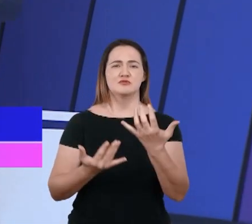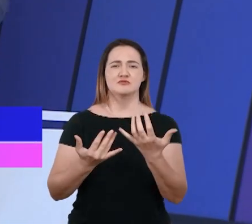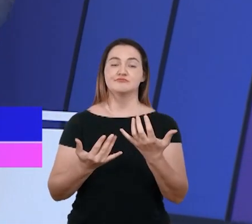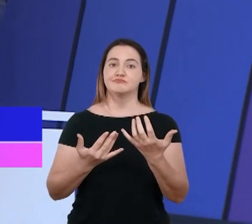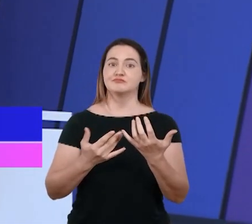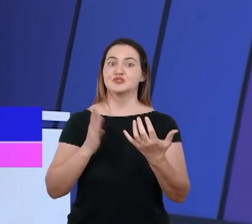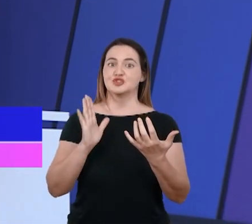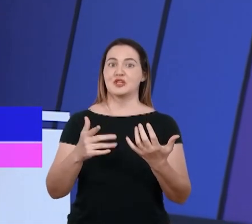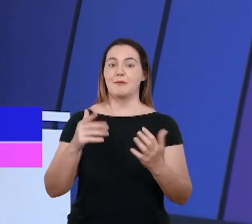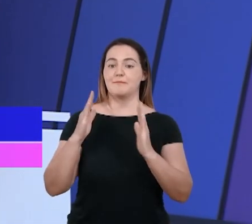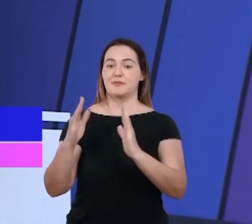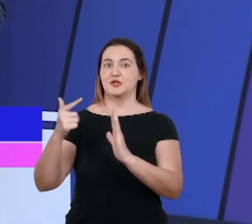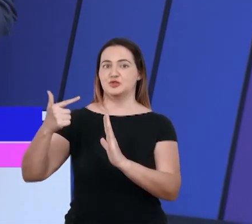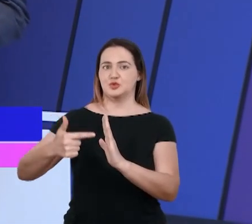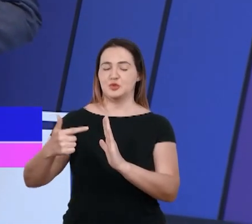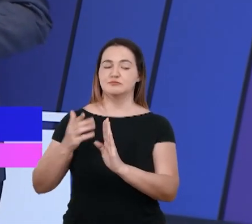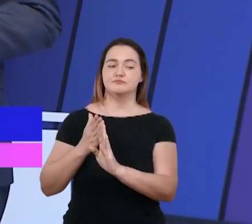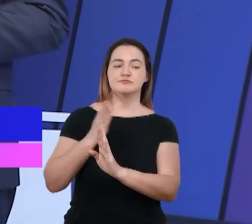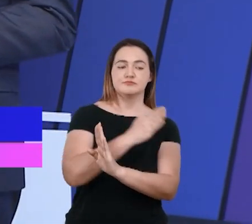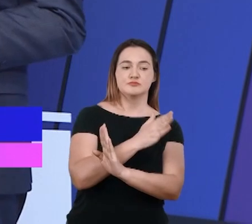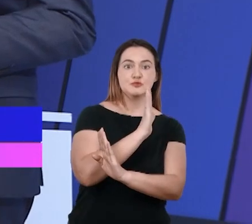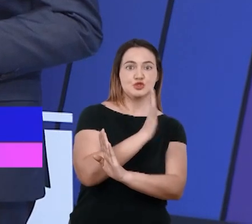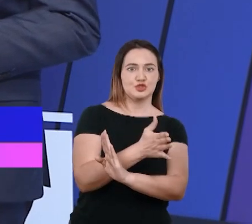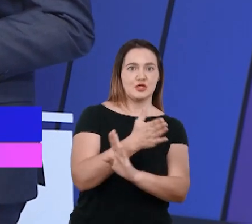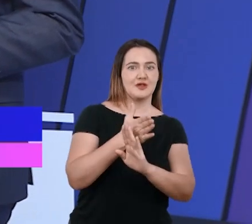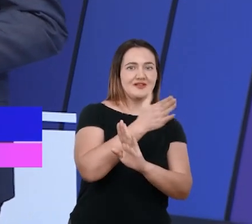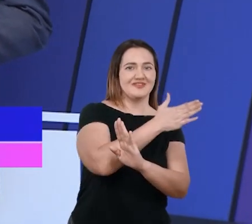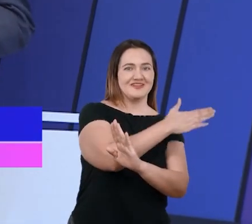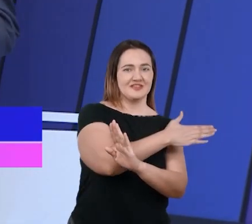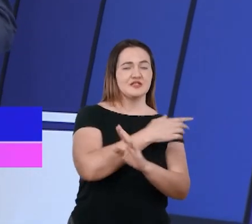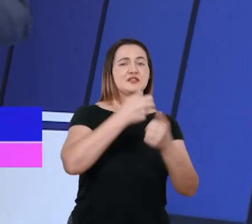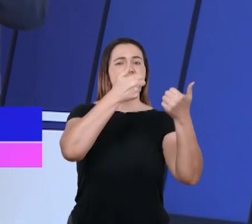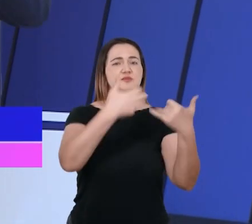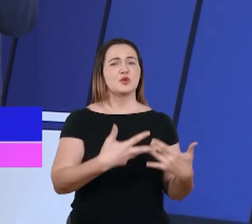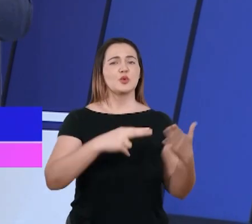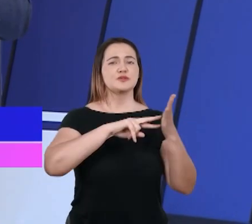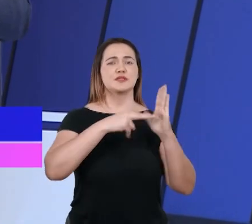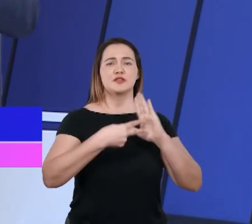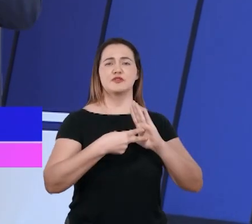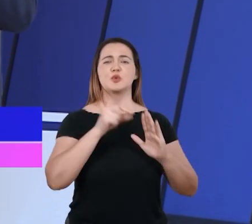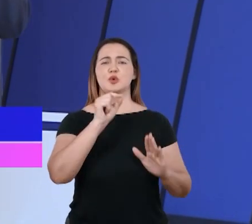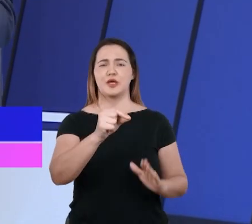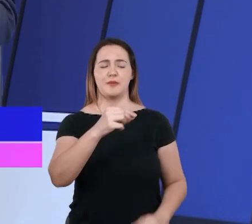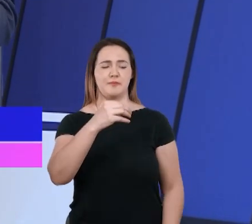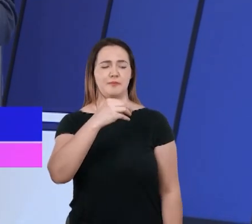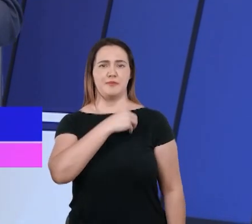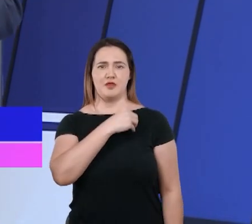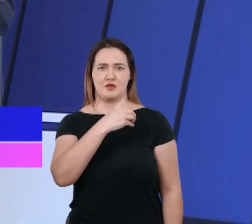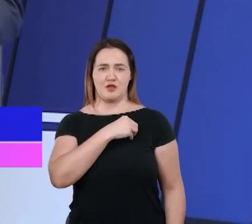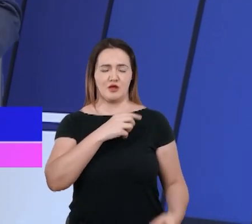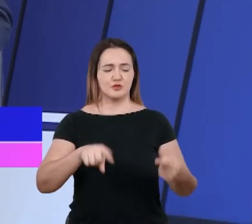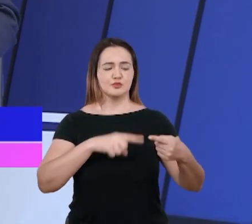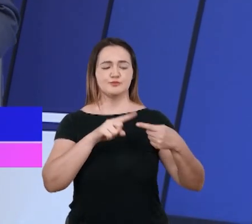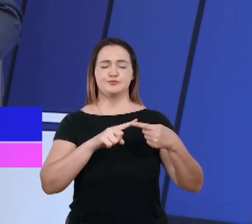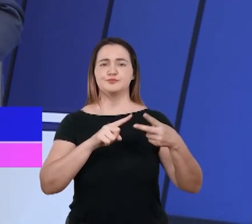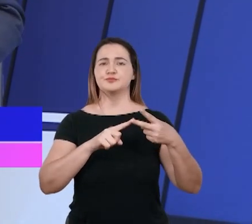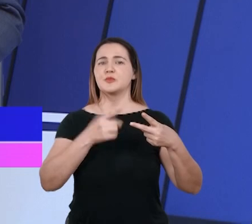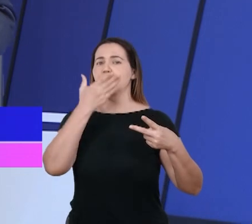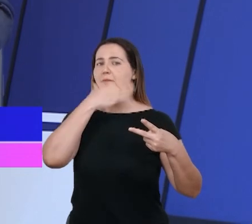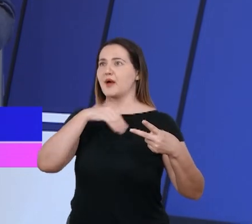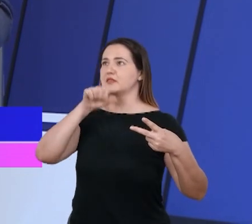programa anterior, nós entendemos um pouquinho o conceito de pecado, paternidade e